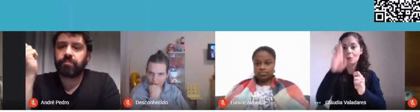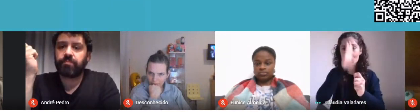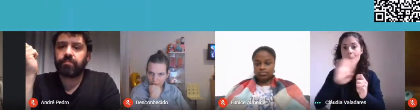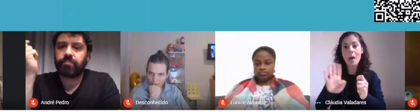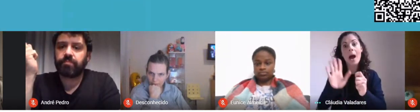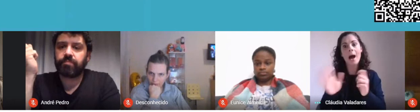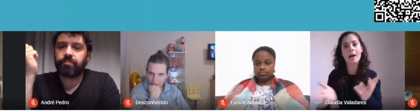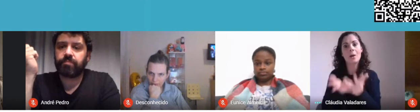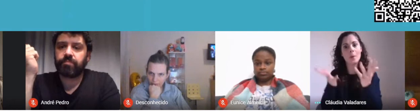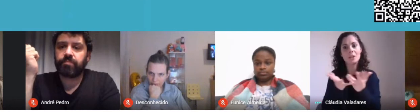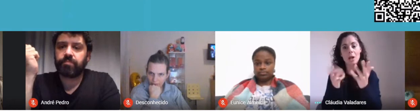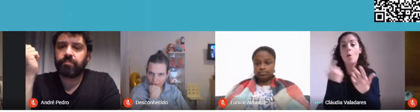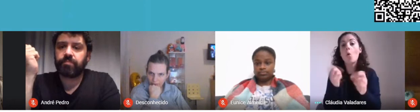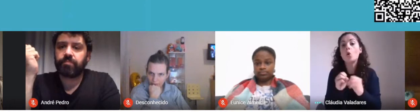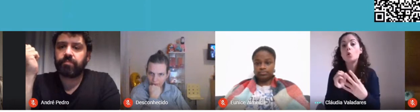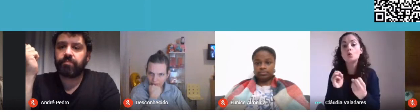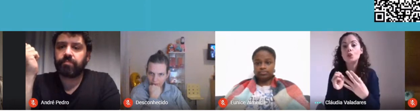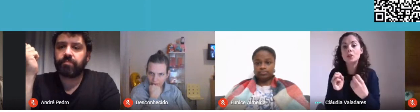luz.